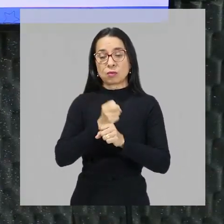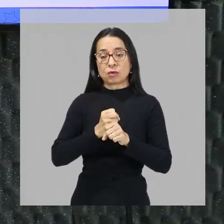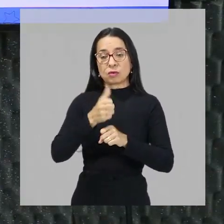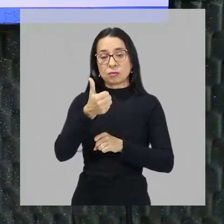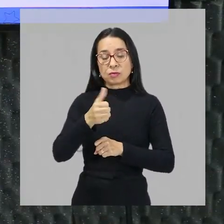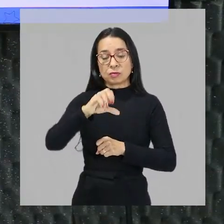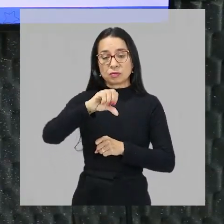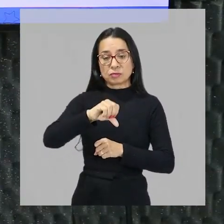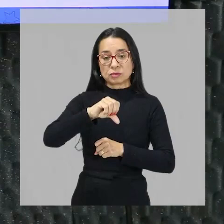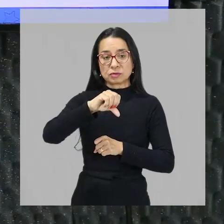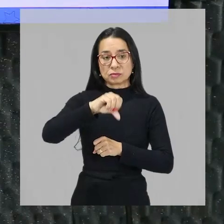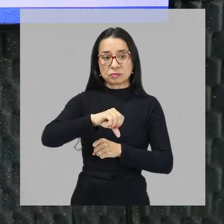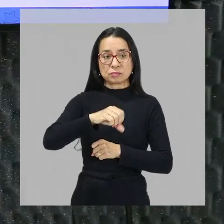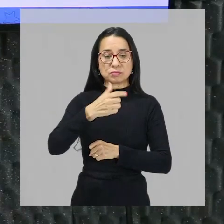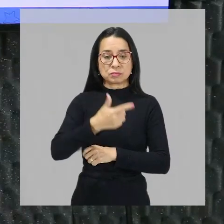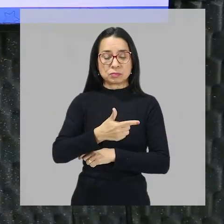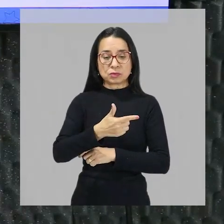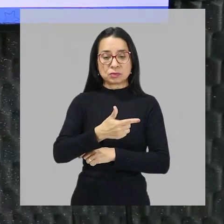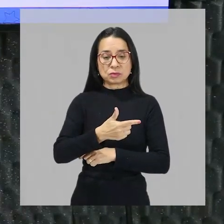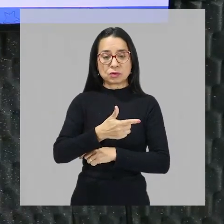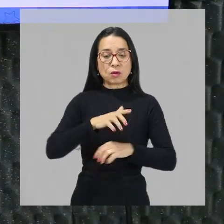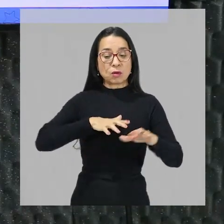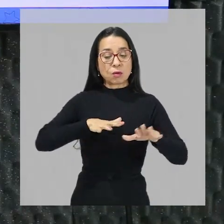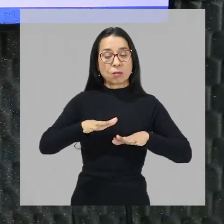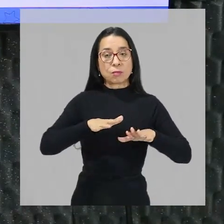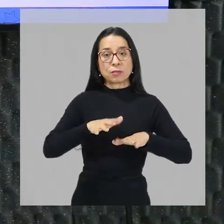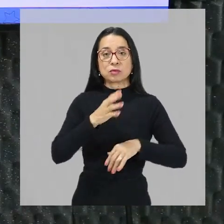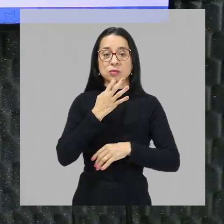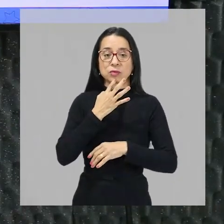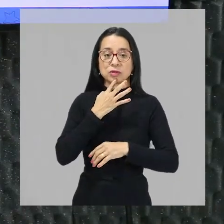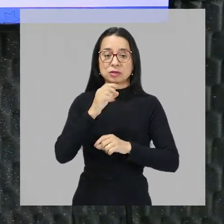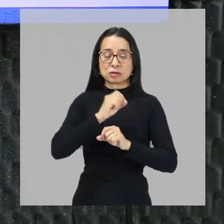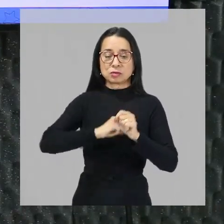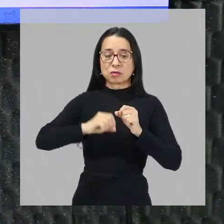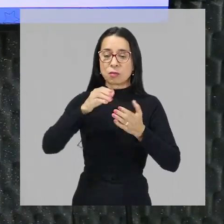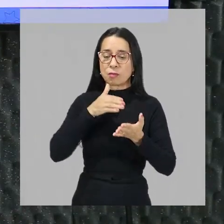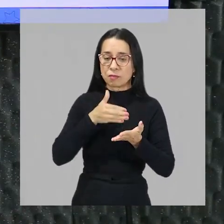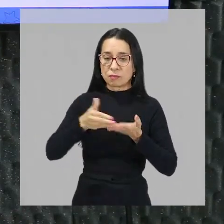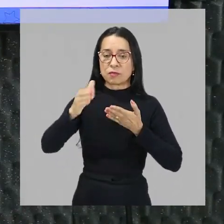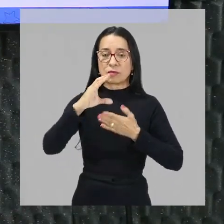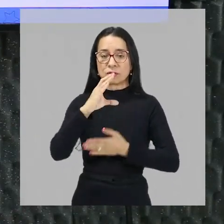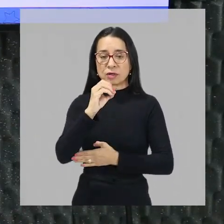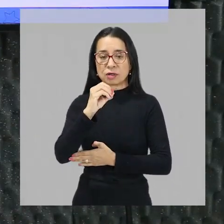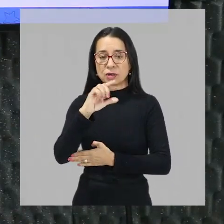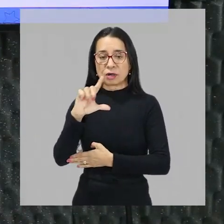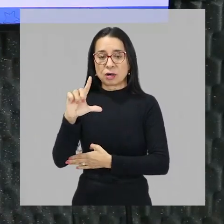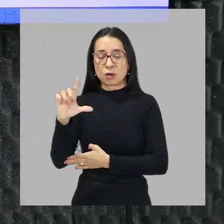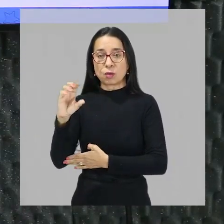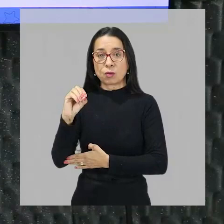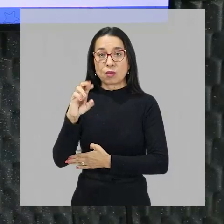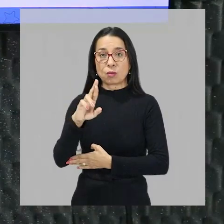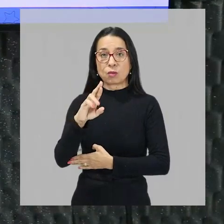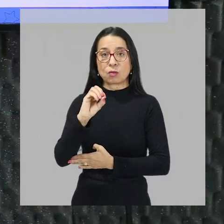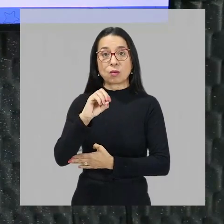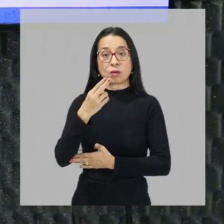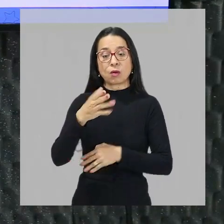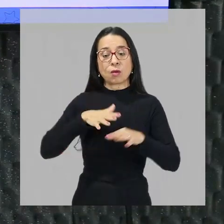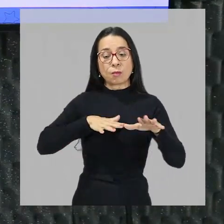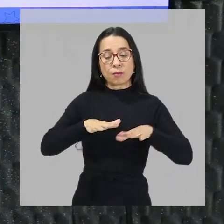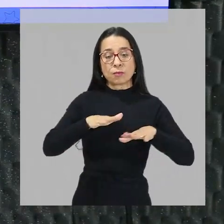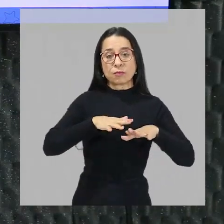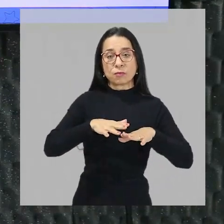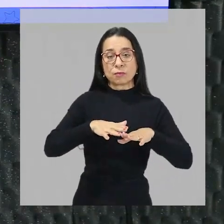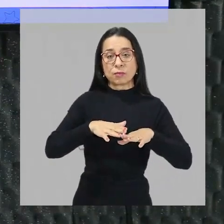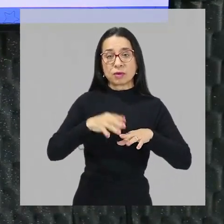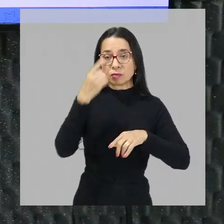como Fora Collor, ou também como o movimento dos Cara Pintada, onde